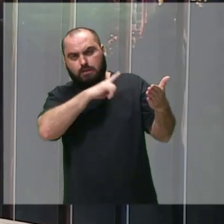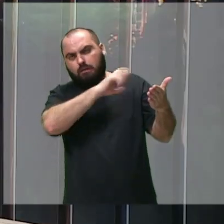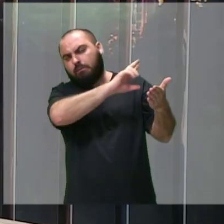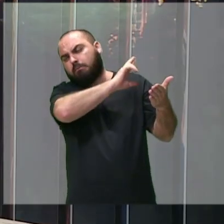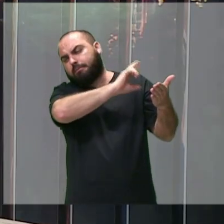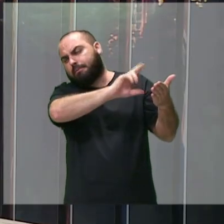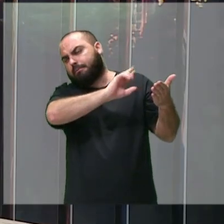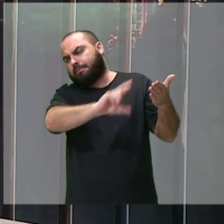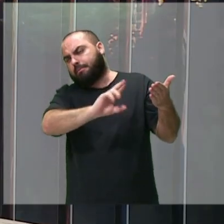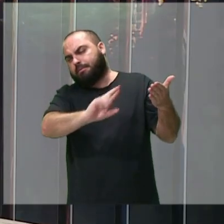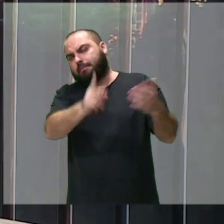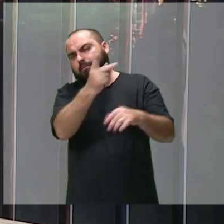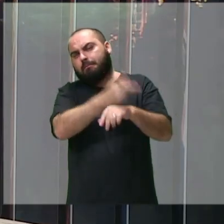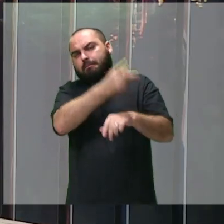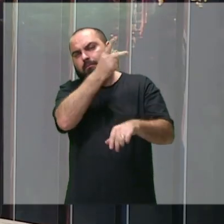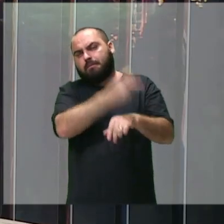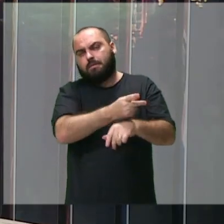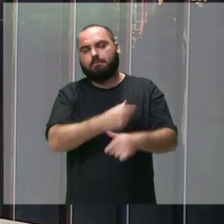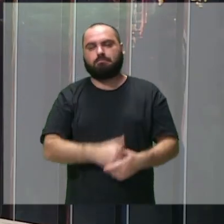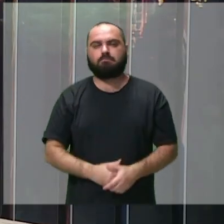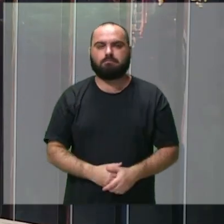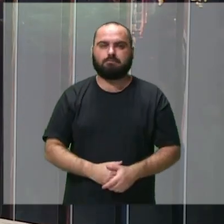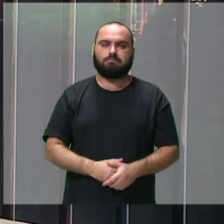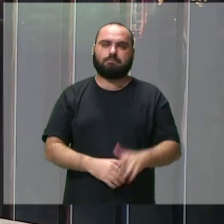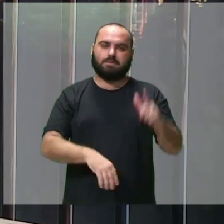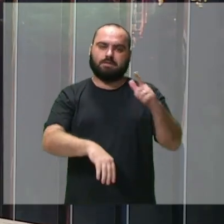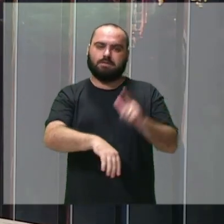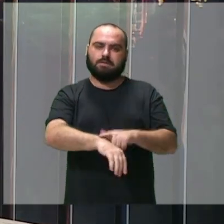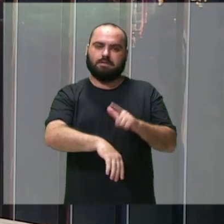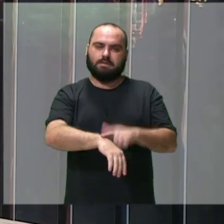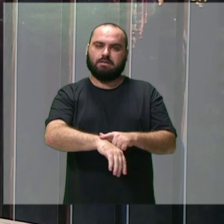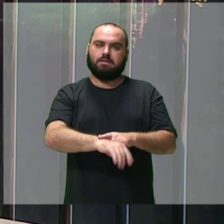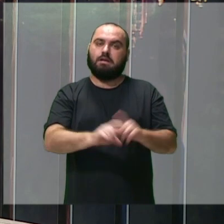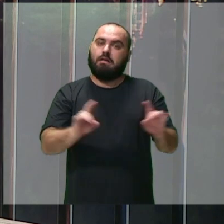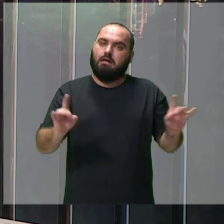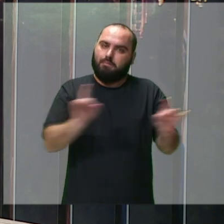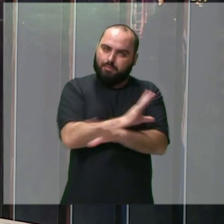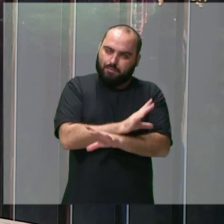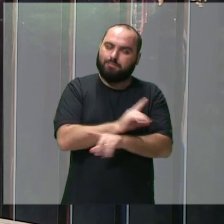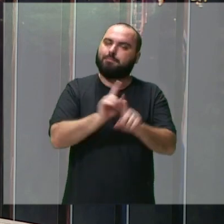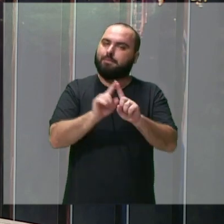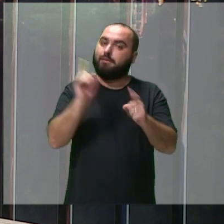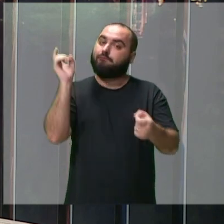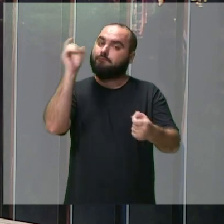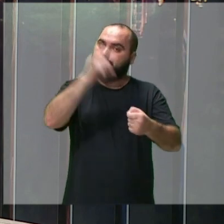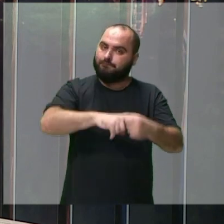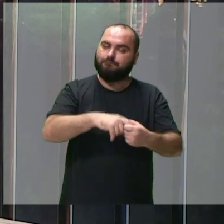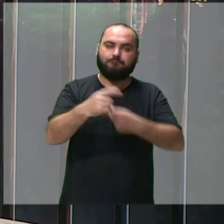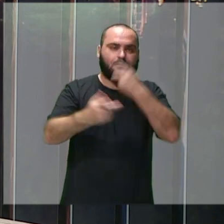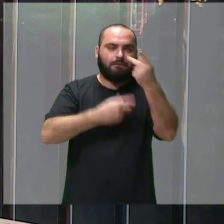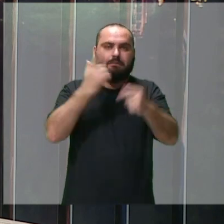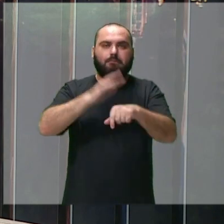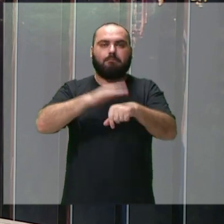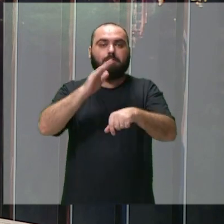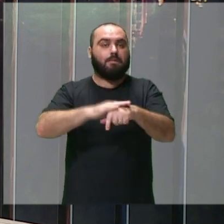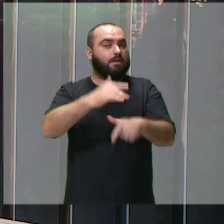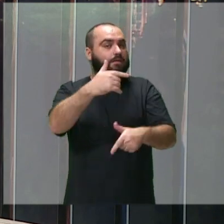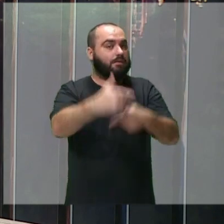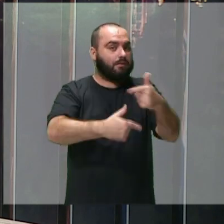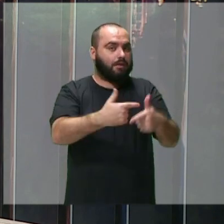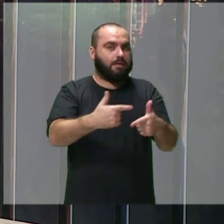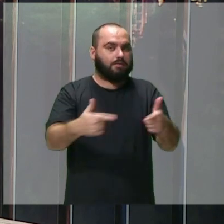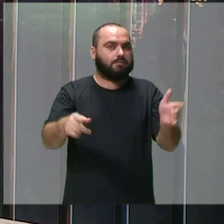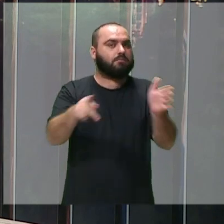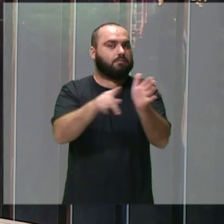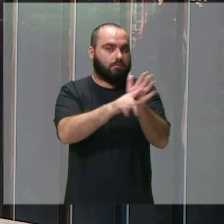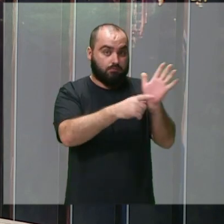muitas e muitas premiações. A gente está com o nosso primeiro bloco já estourado, mas na volta a gente fala mais sobre os trabalhos e